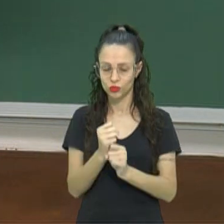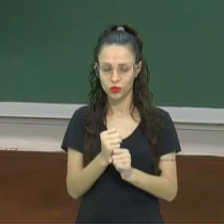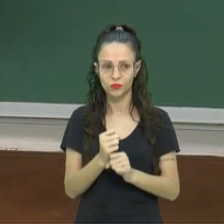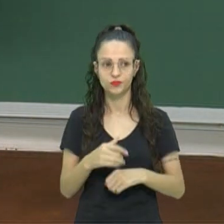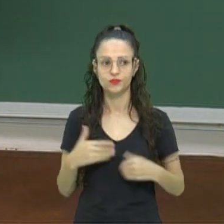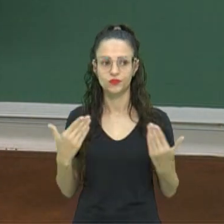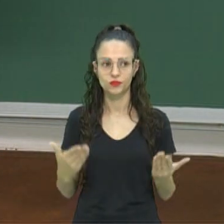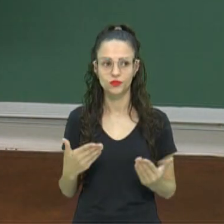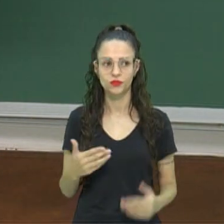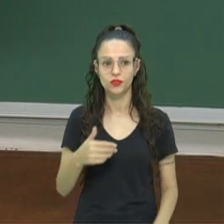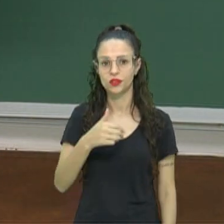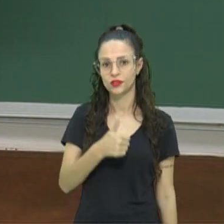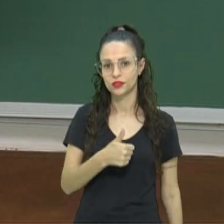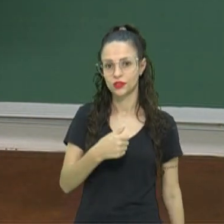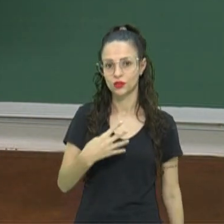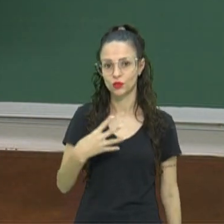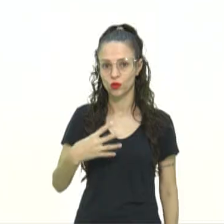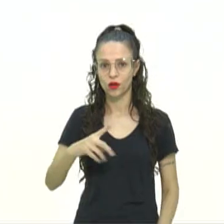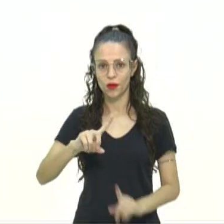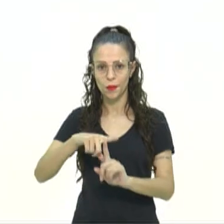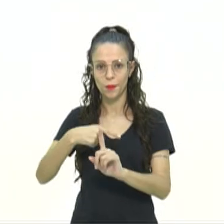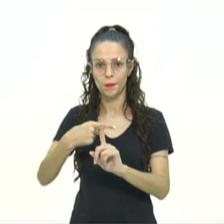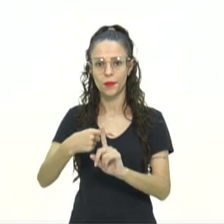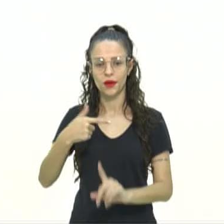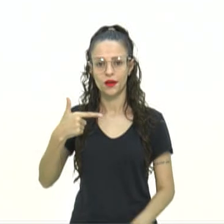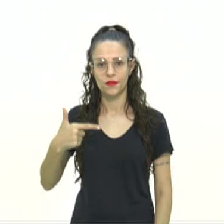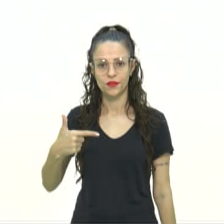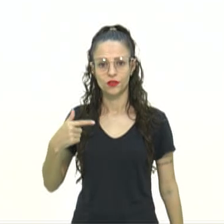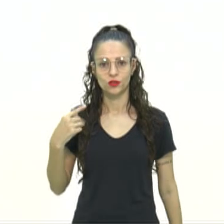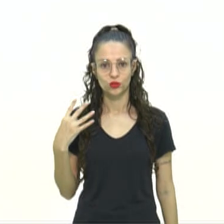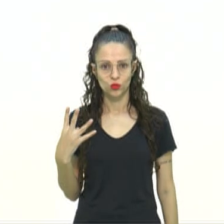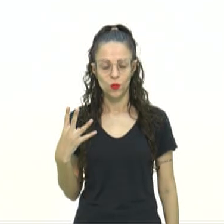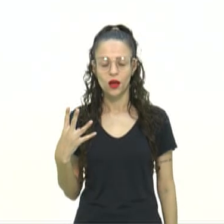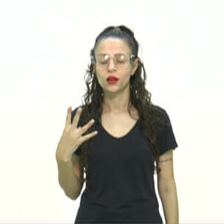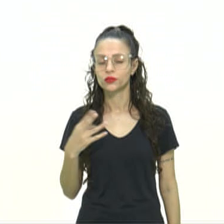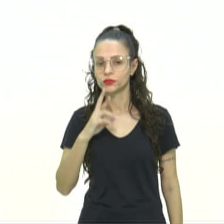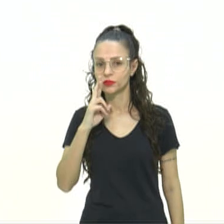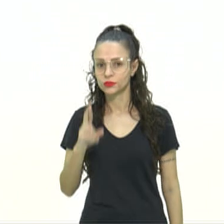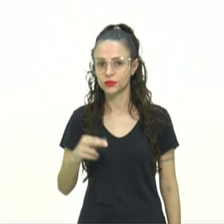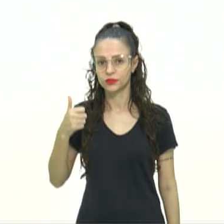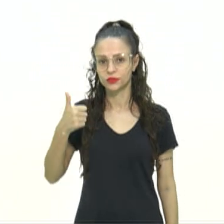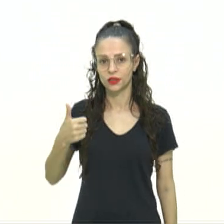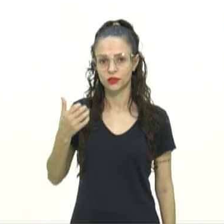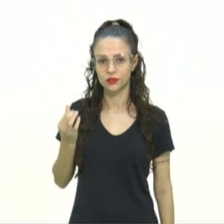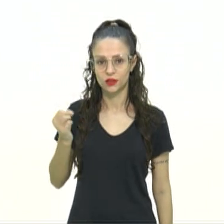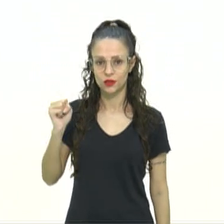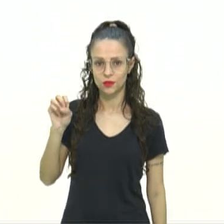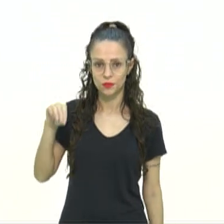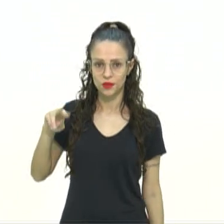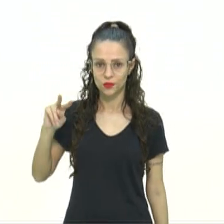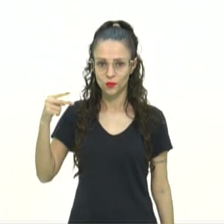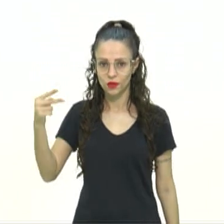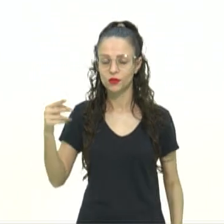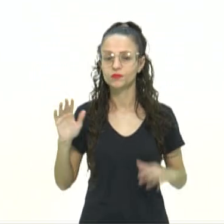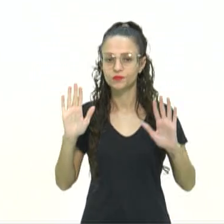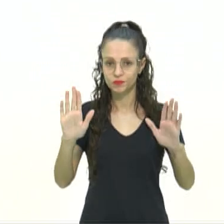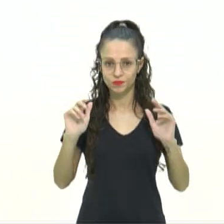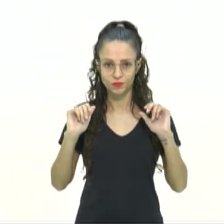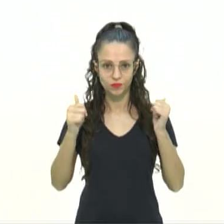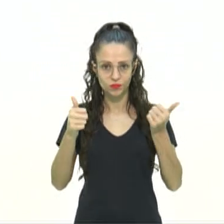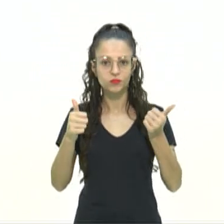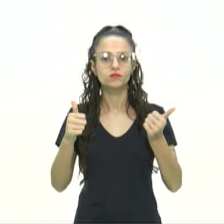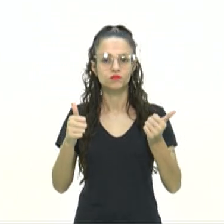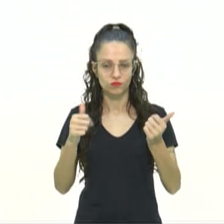somar. Então, somando 144 com o 24, vai dar 168 metros quadrados.